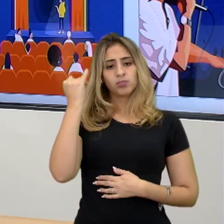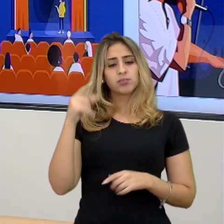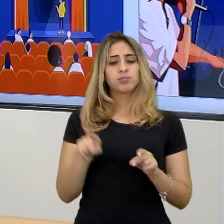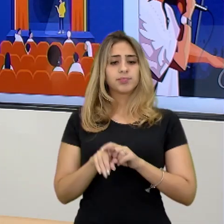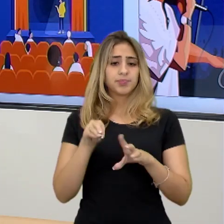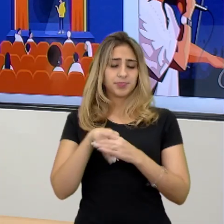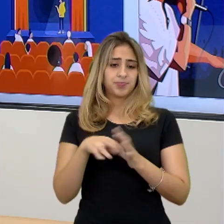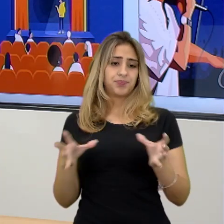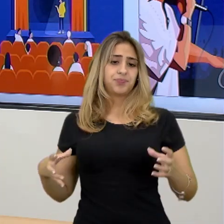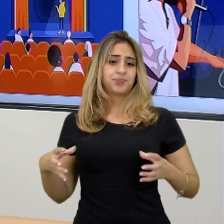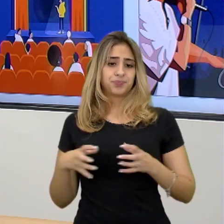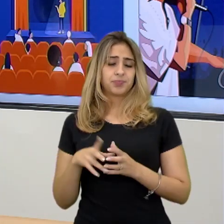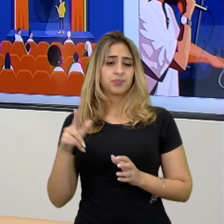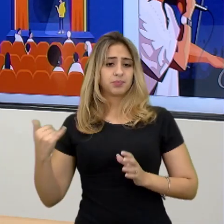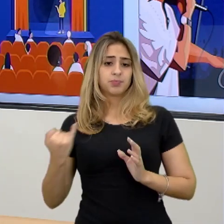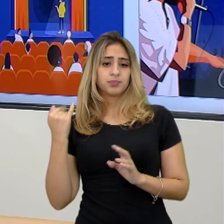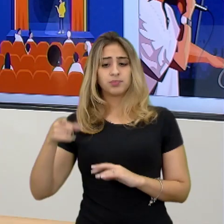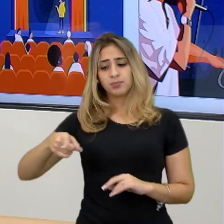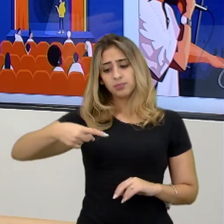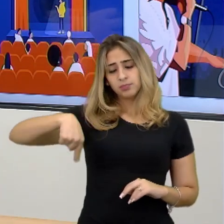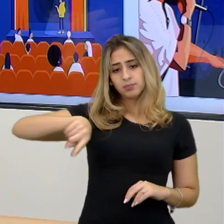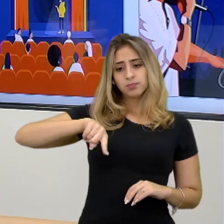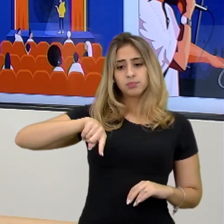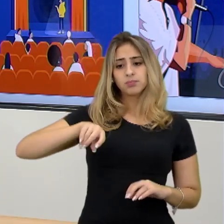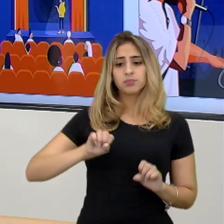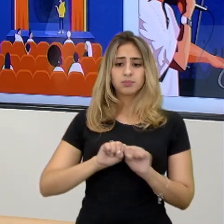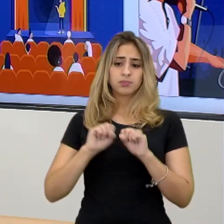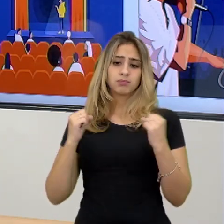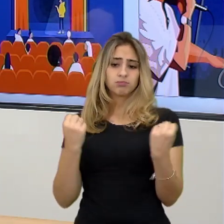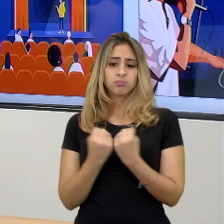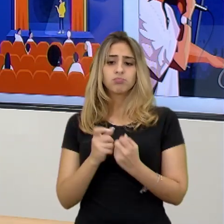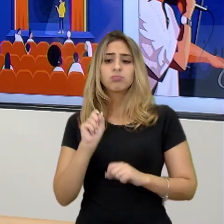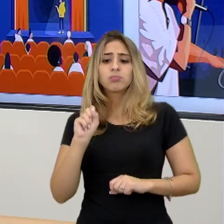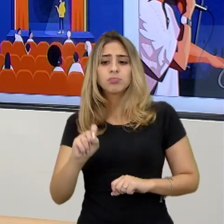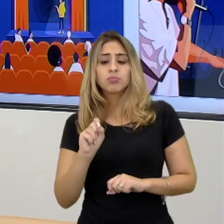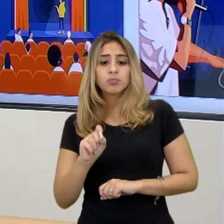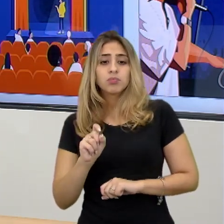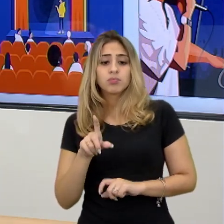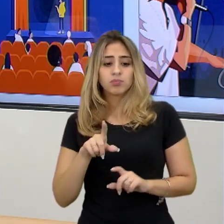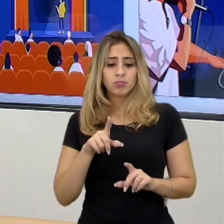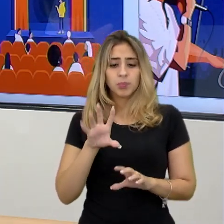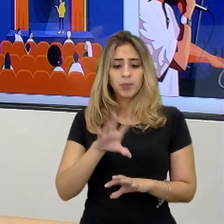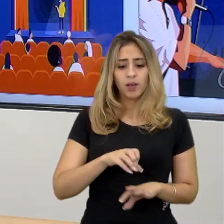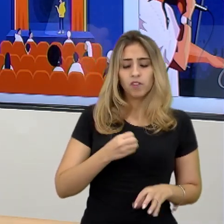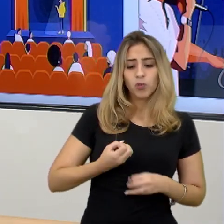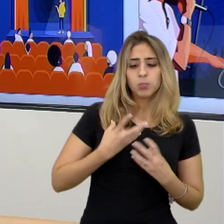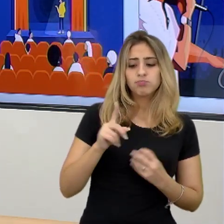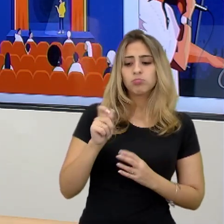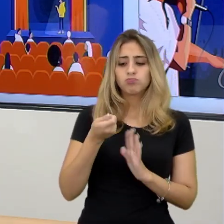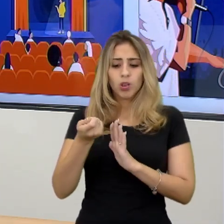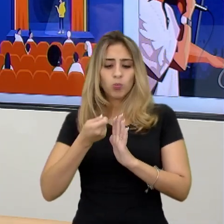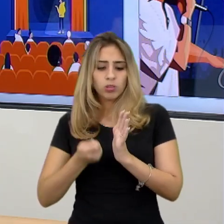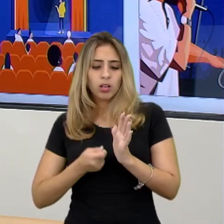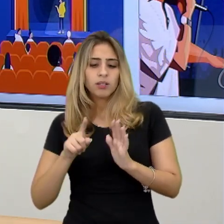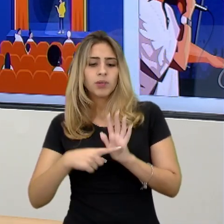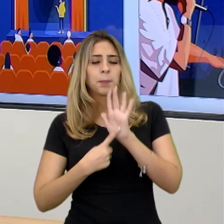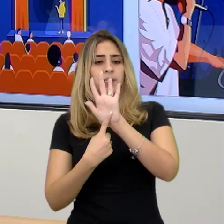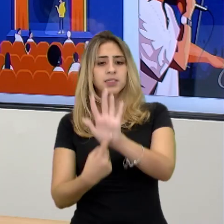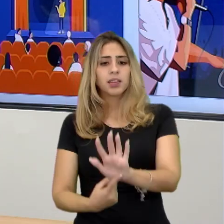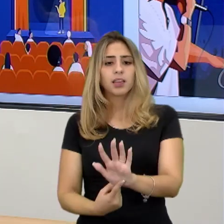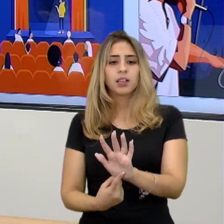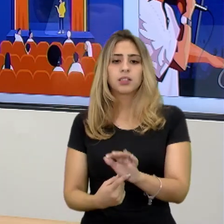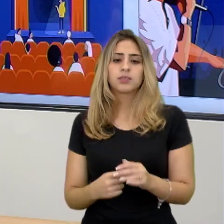dentro da equipe, é importante que vocês sistematizem, né? Quem que vai colher as informações, quem anota, quem